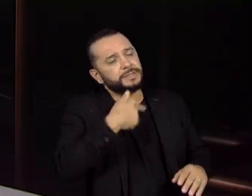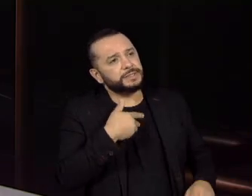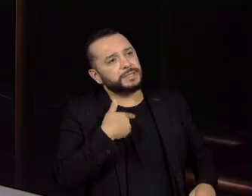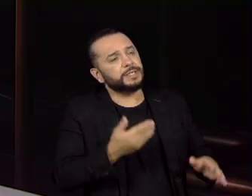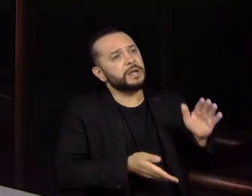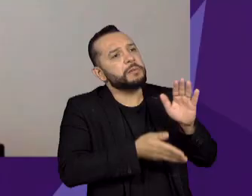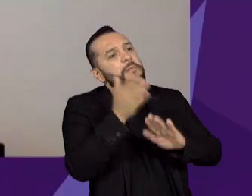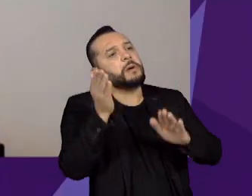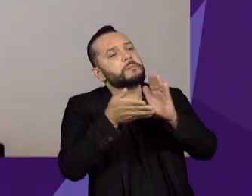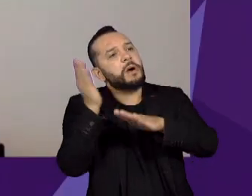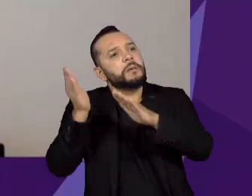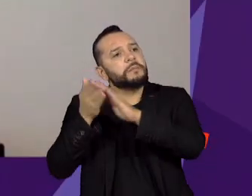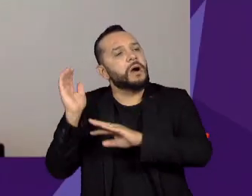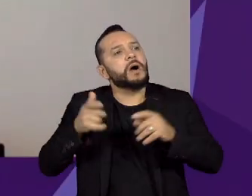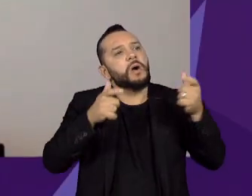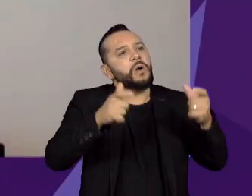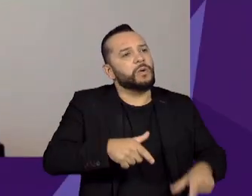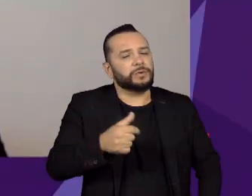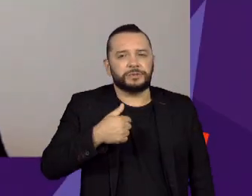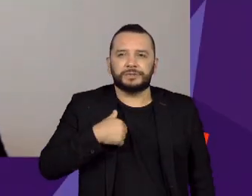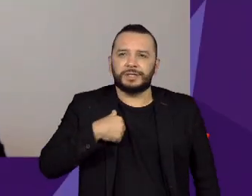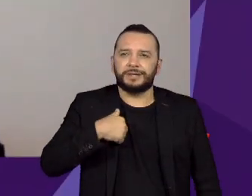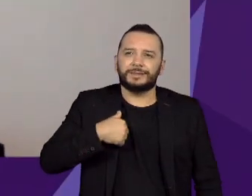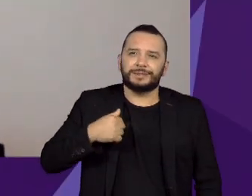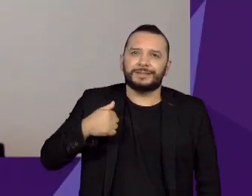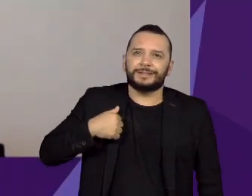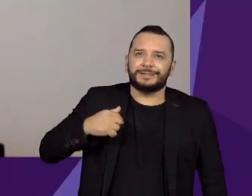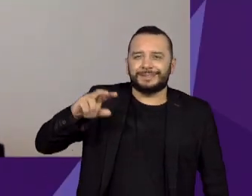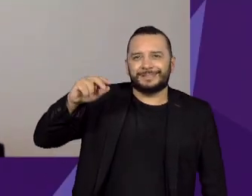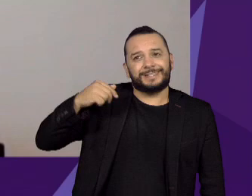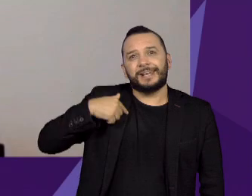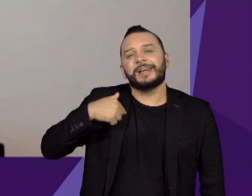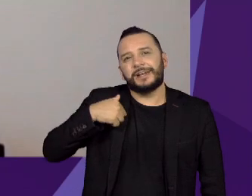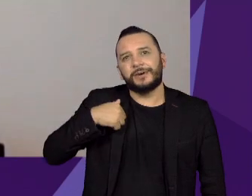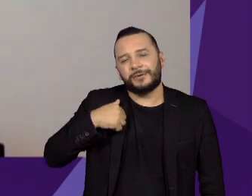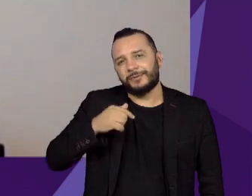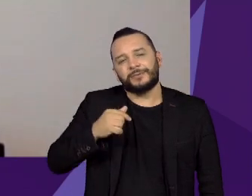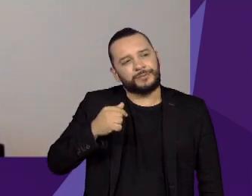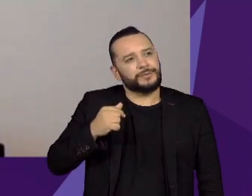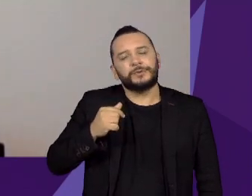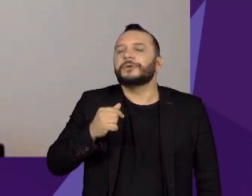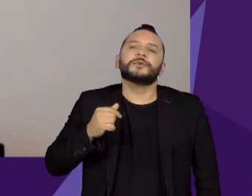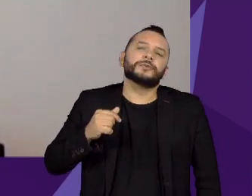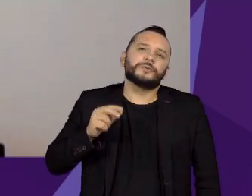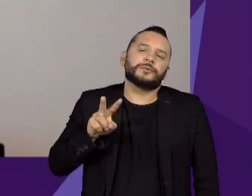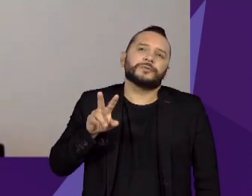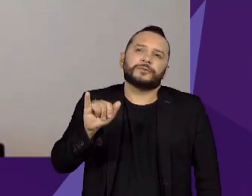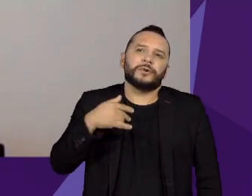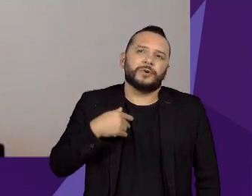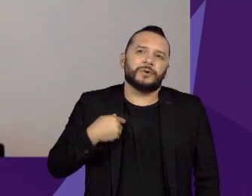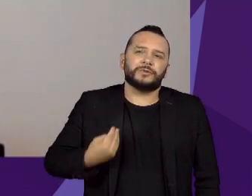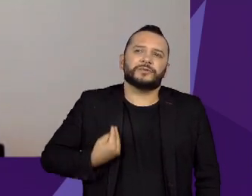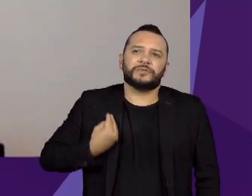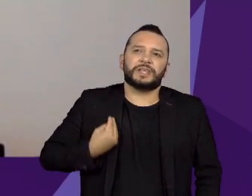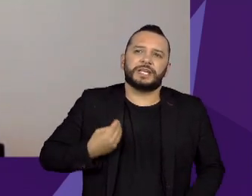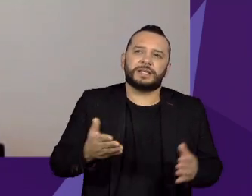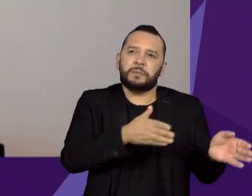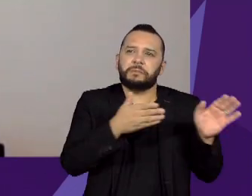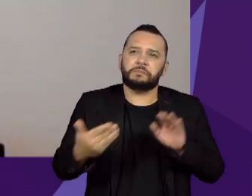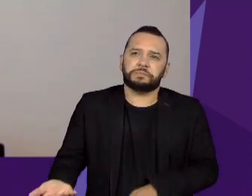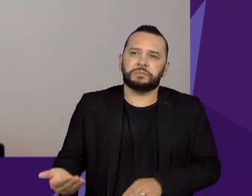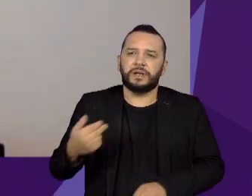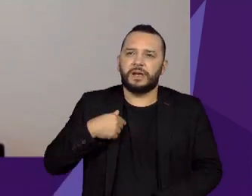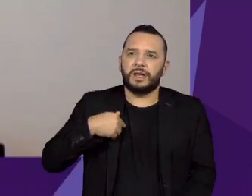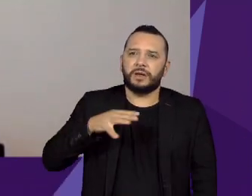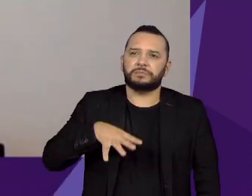Olha, eu vou para as minhas memórias, eu vou virar pó, como todo mundo, como você. Eu só espero que na minha lápide esteja escrito: